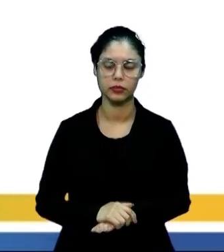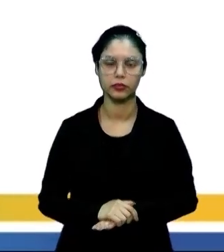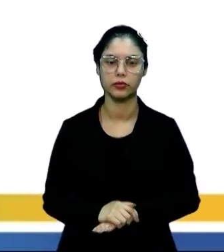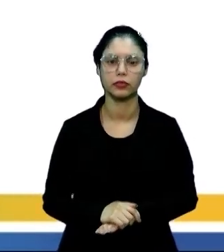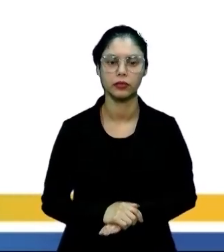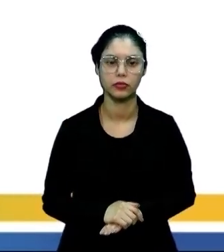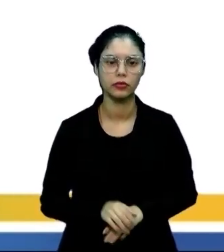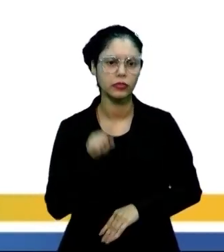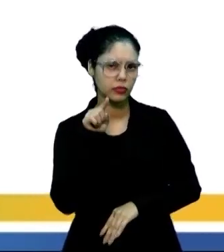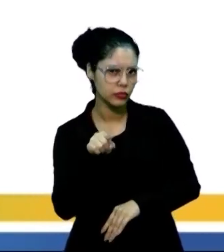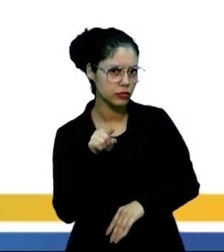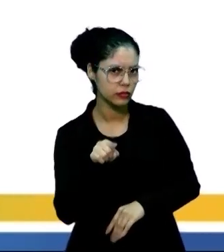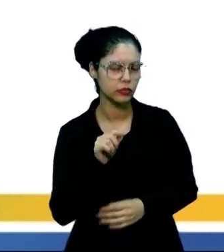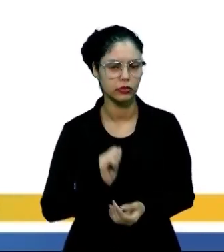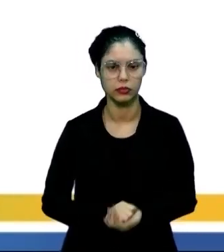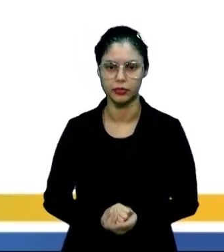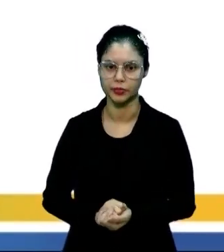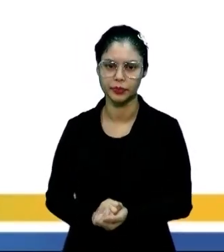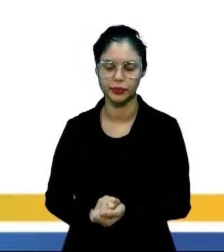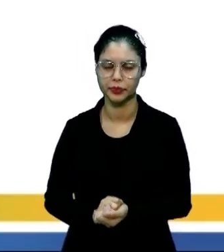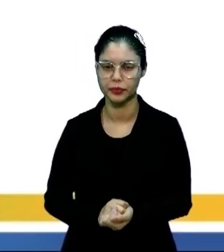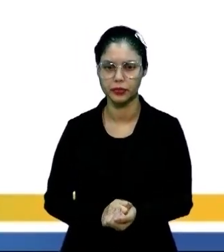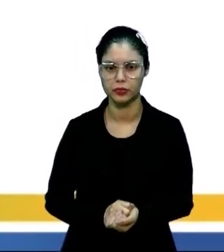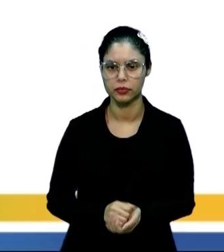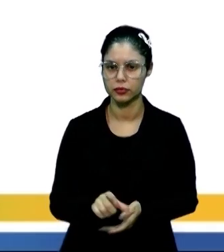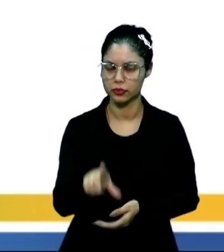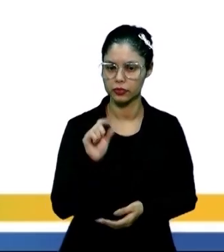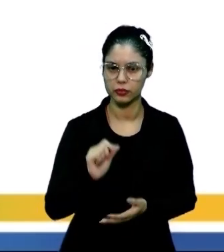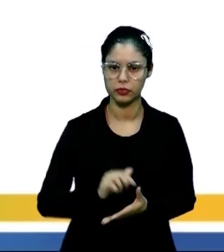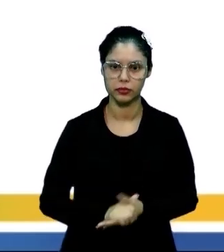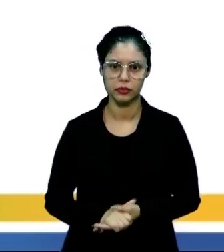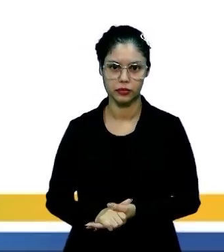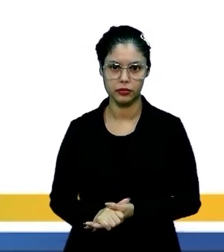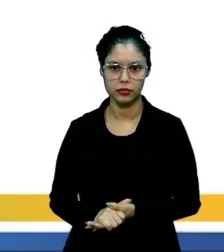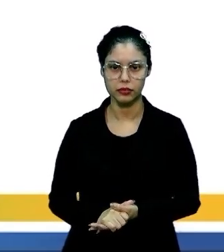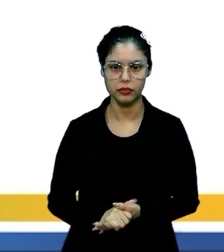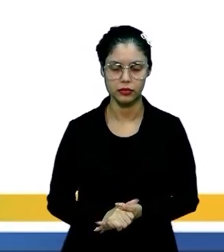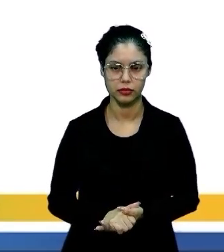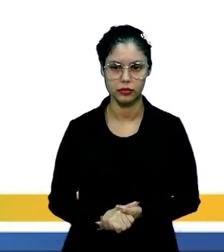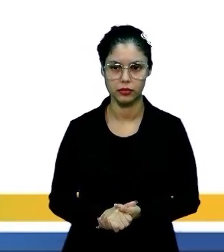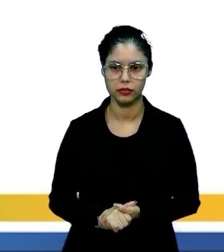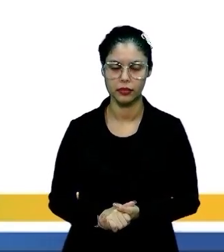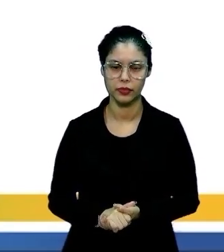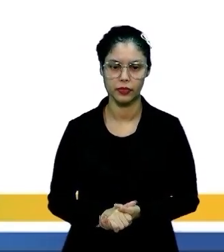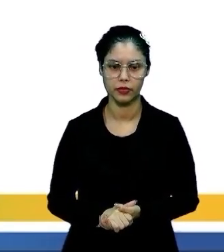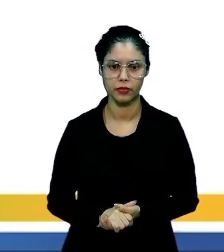gerações. Seria essa a nossa alternativa correspondente?